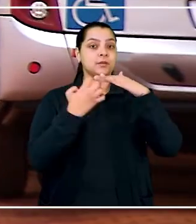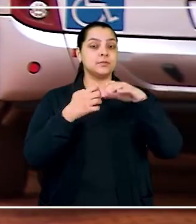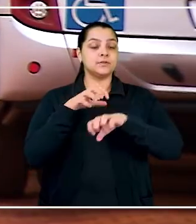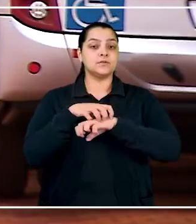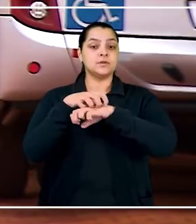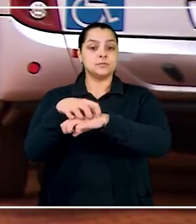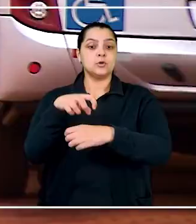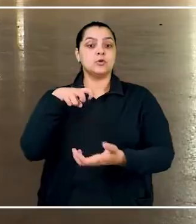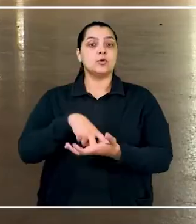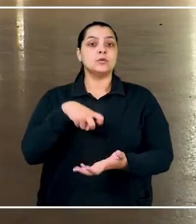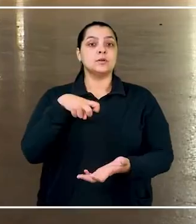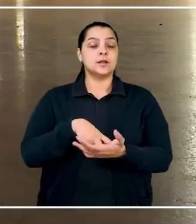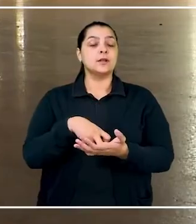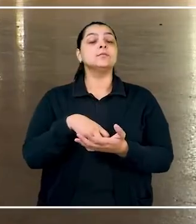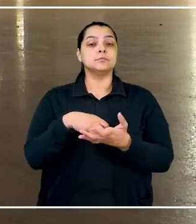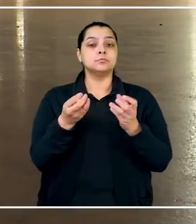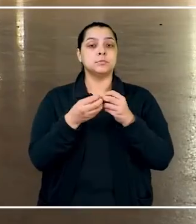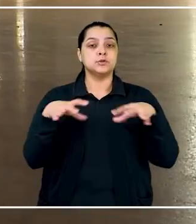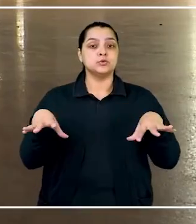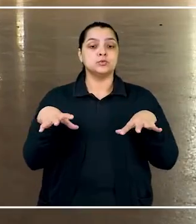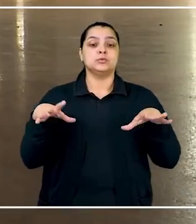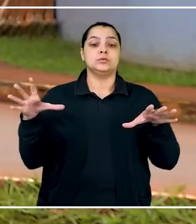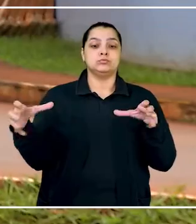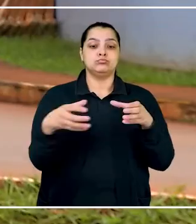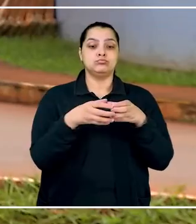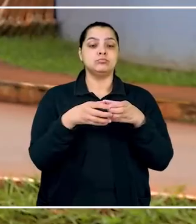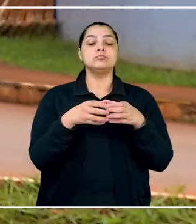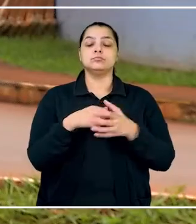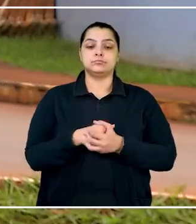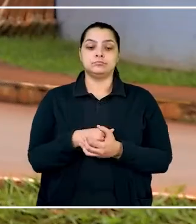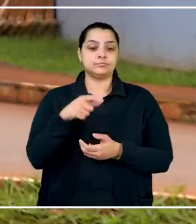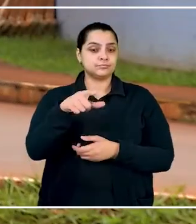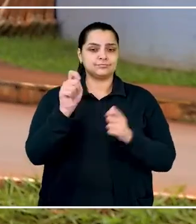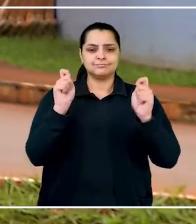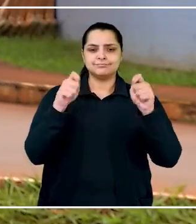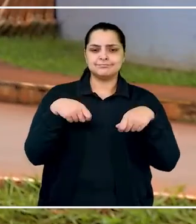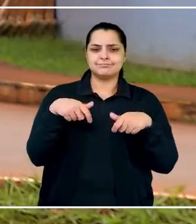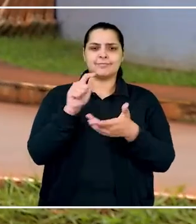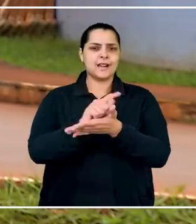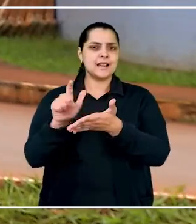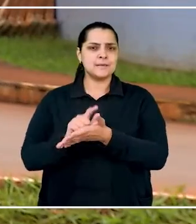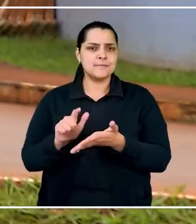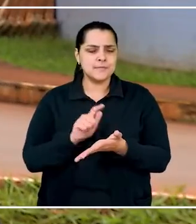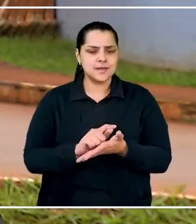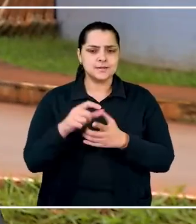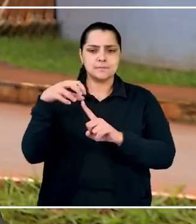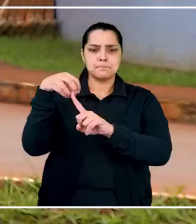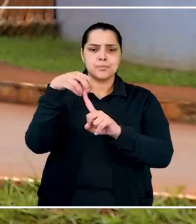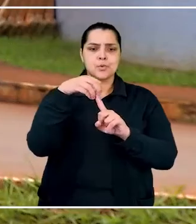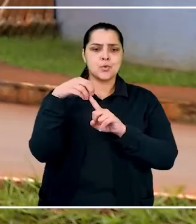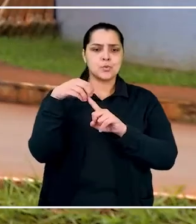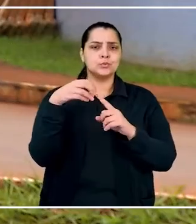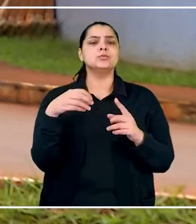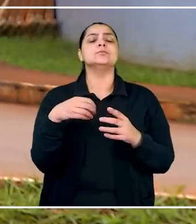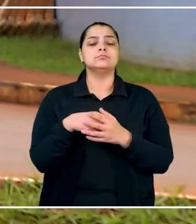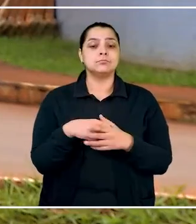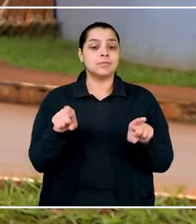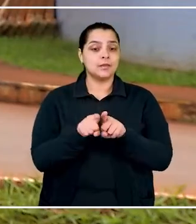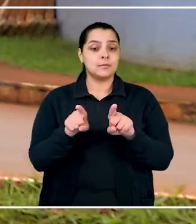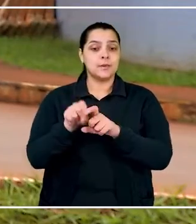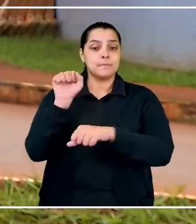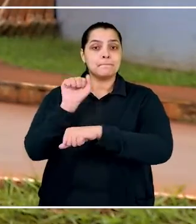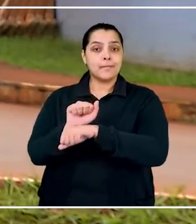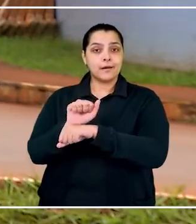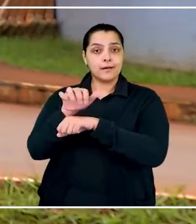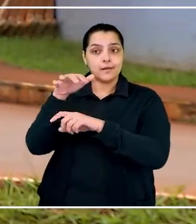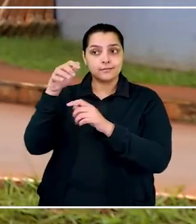Empresa de transporte é condenada por dano moral coletivo. Viação não oferecia condições de higiene em pontos de controle e em